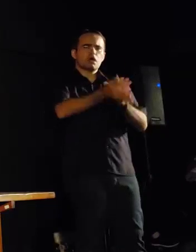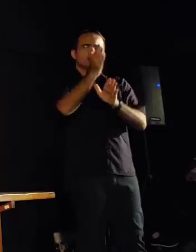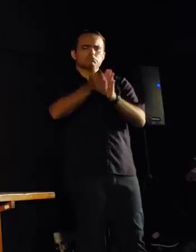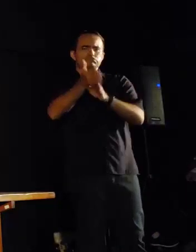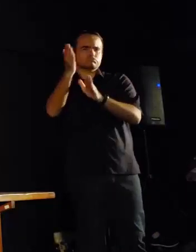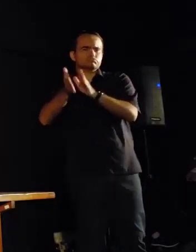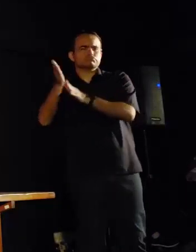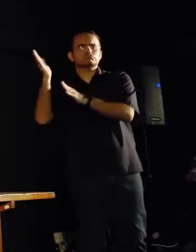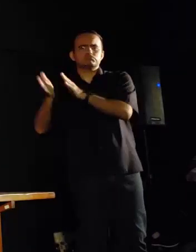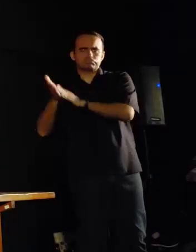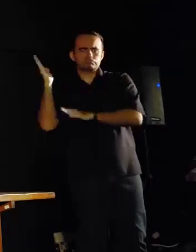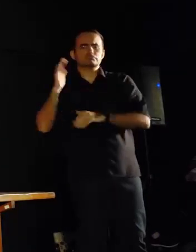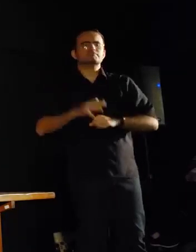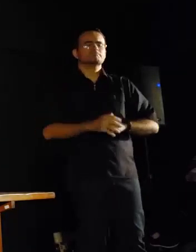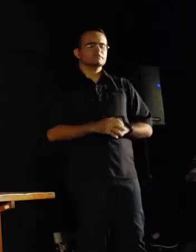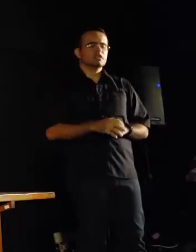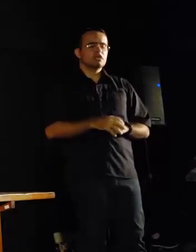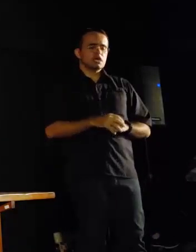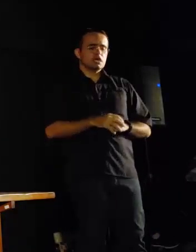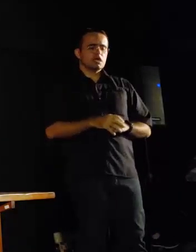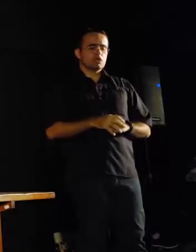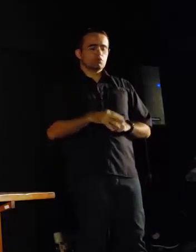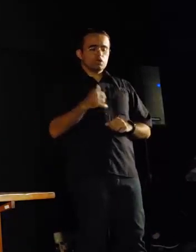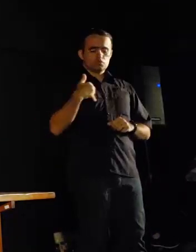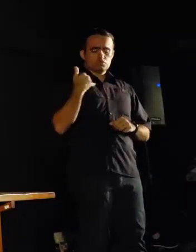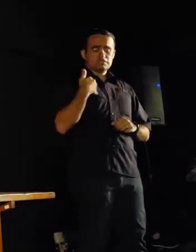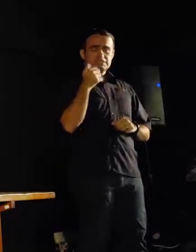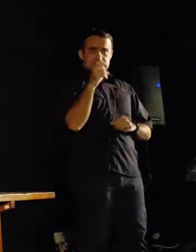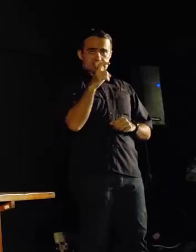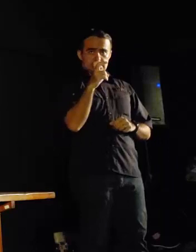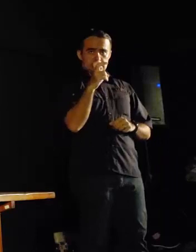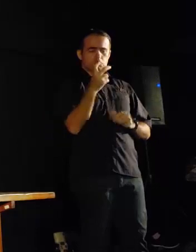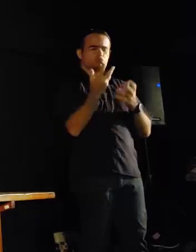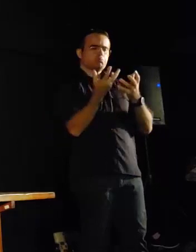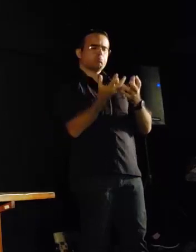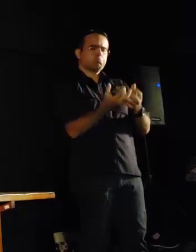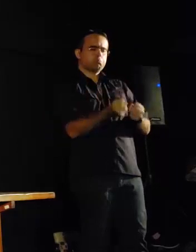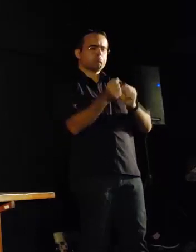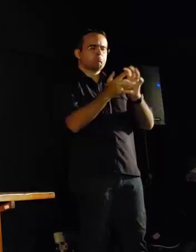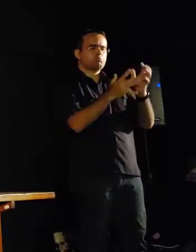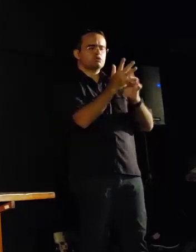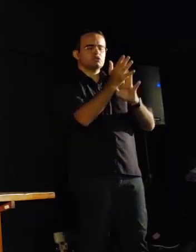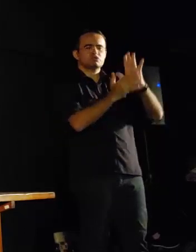ela se converteu quando eu tinha 5 anos de idade, ou seja, 40 anos atrás,